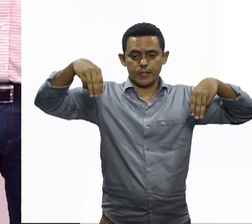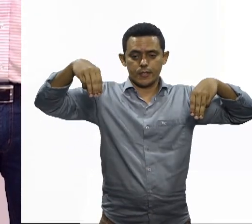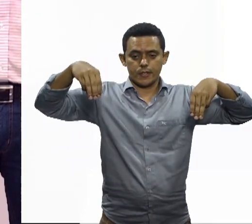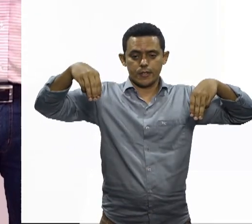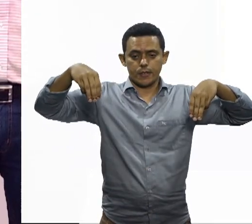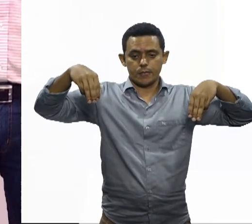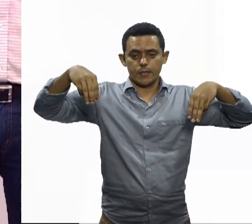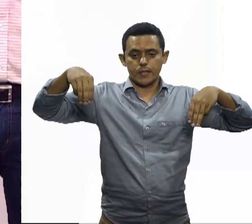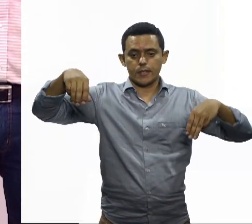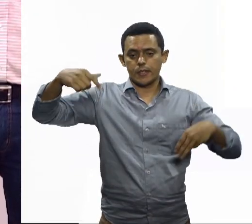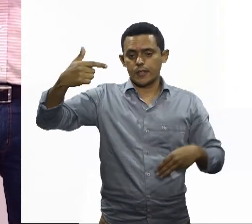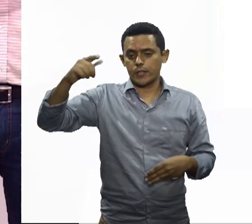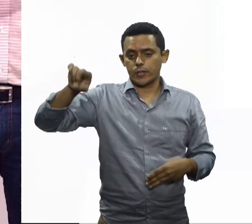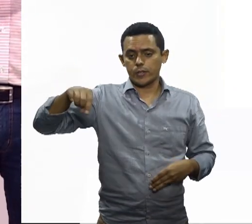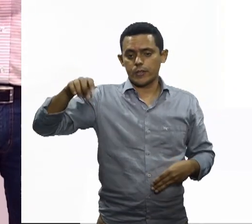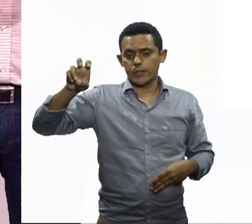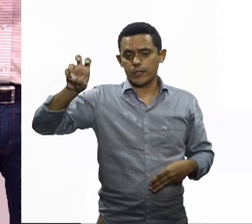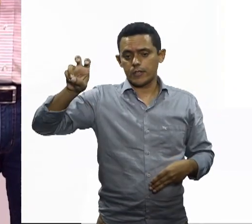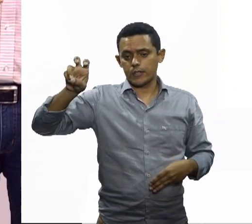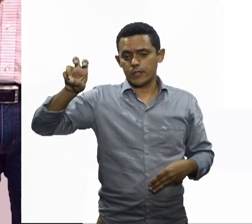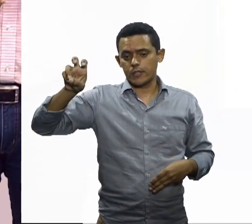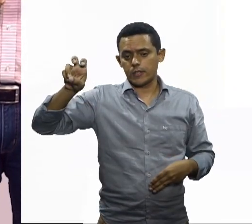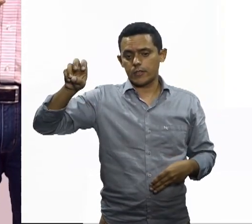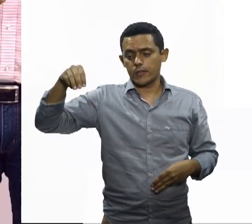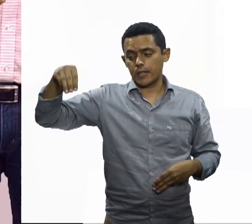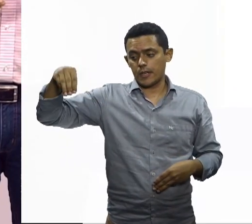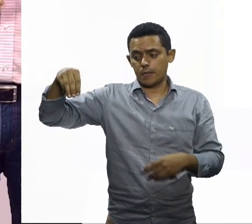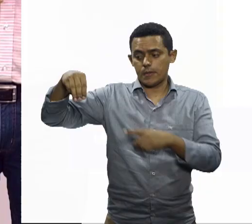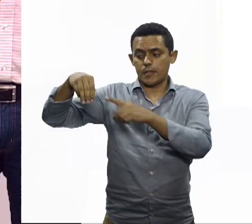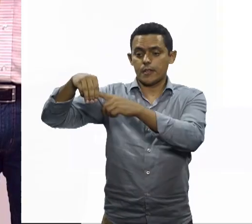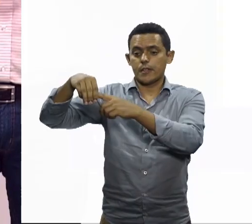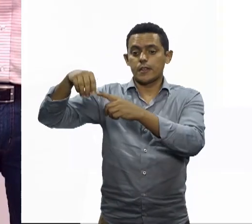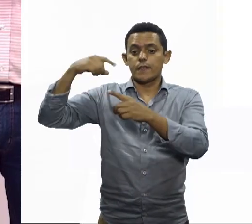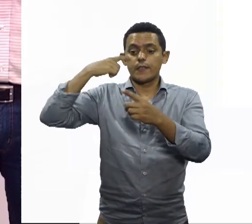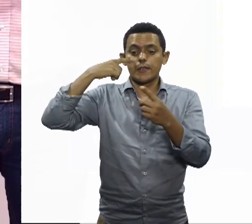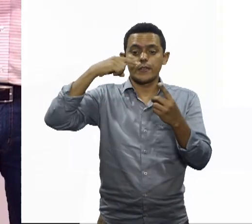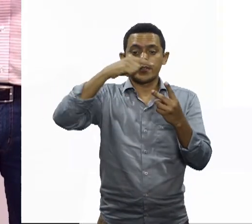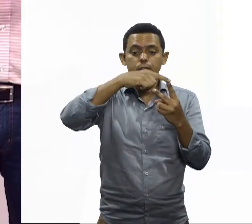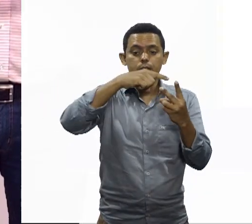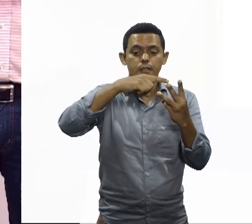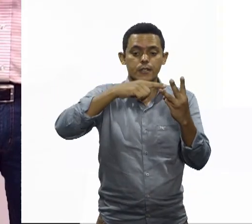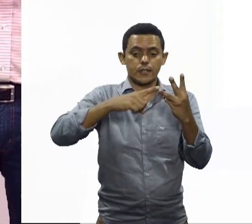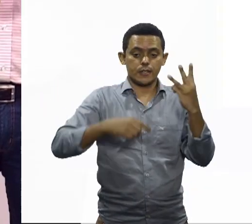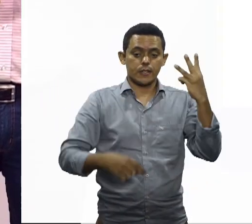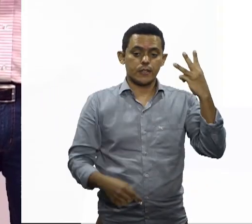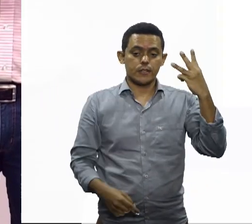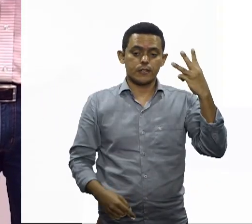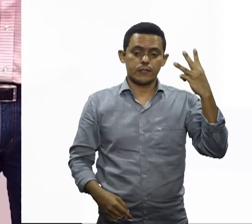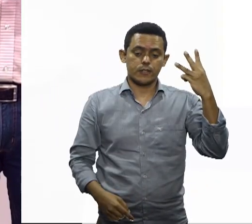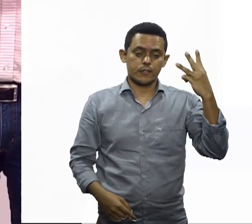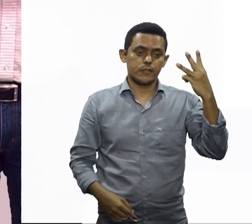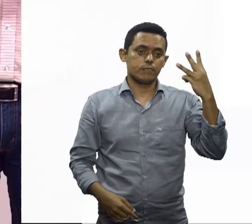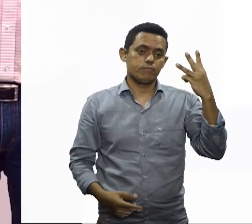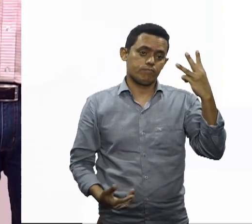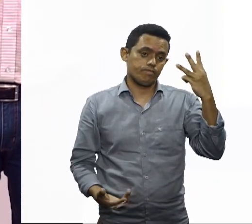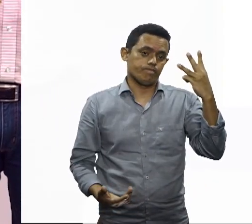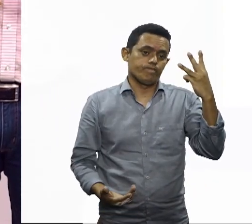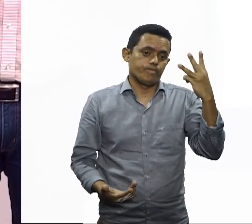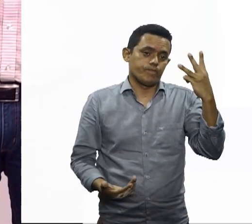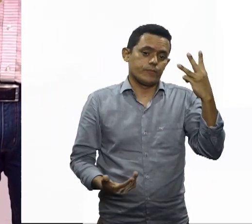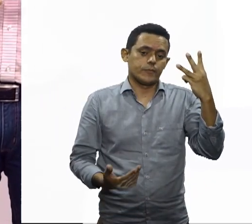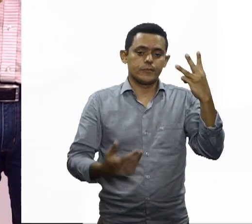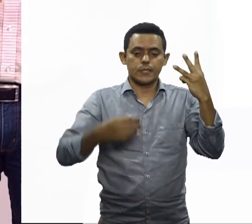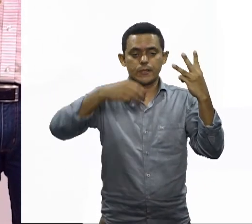e tem um M em 2,50. Então, ali, ó, M vezes M vezes M, você vai ter M a